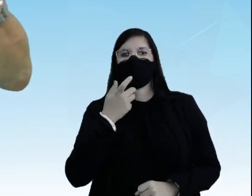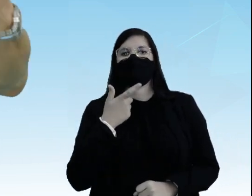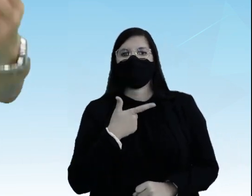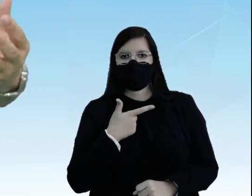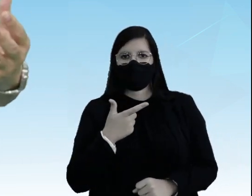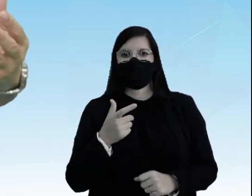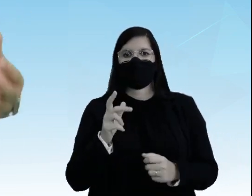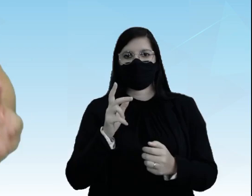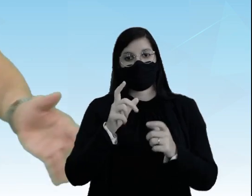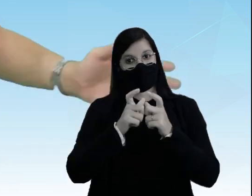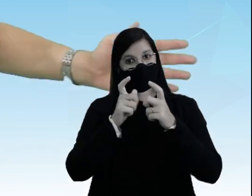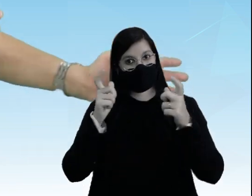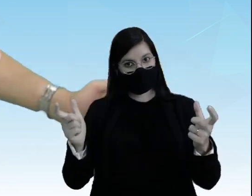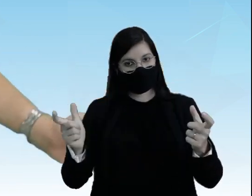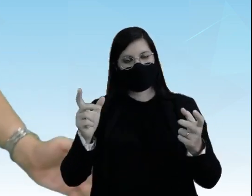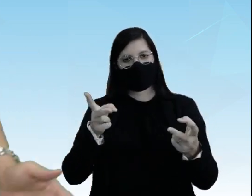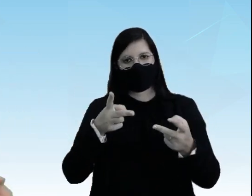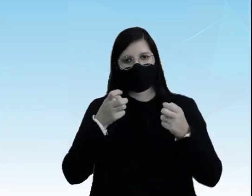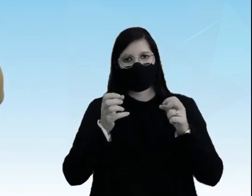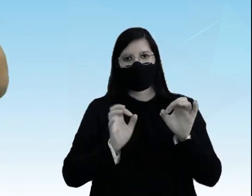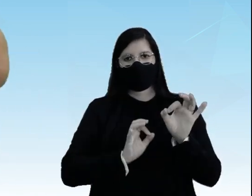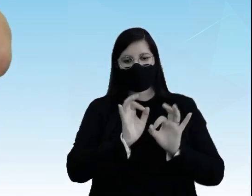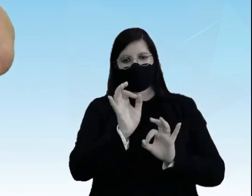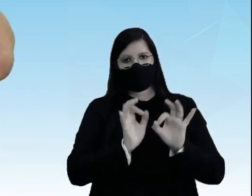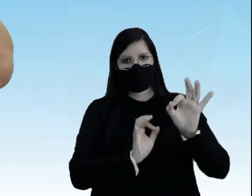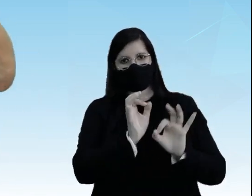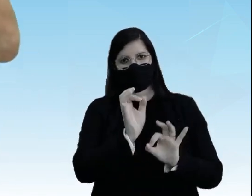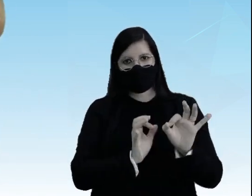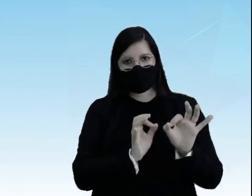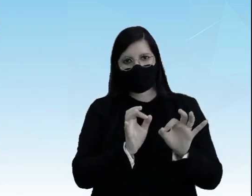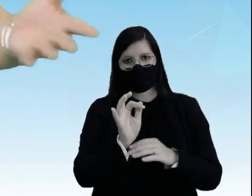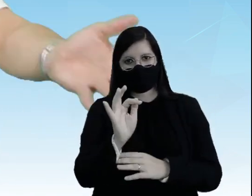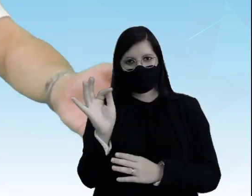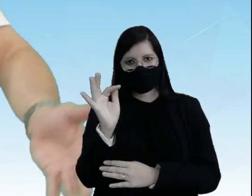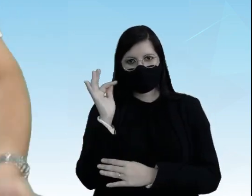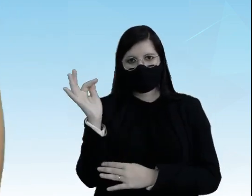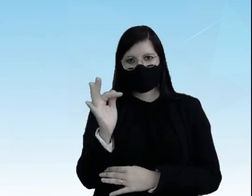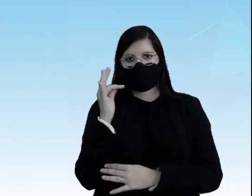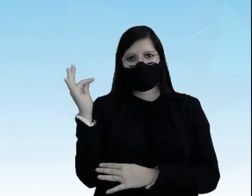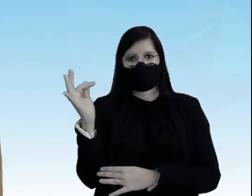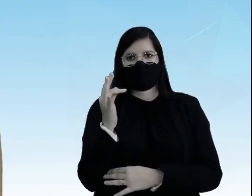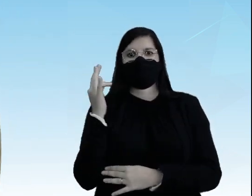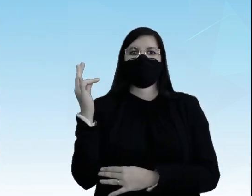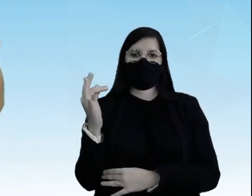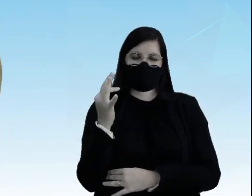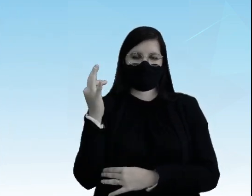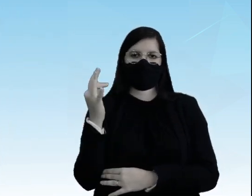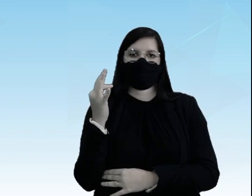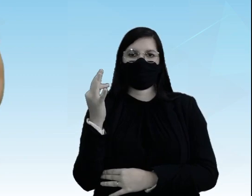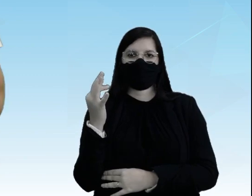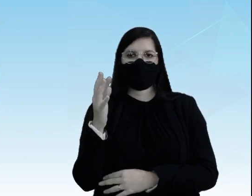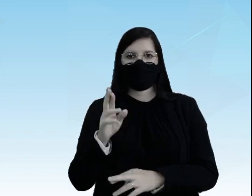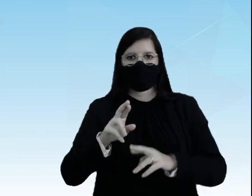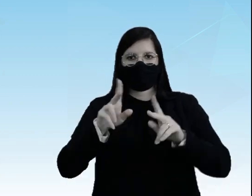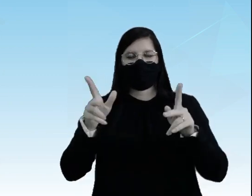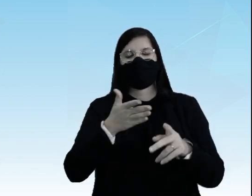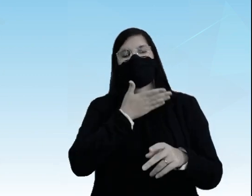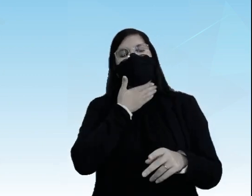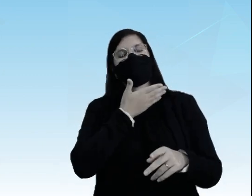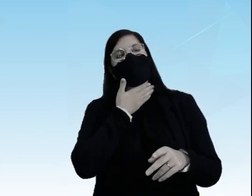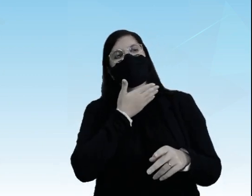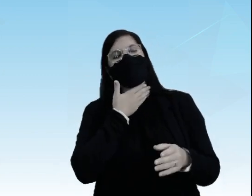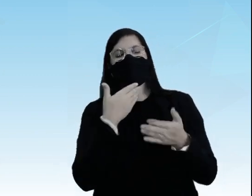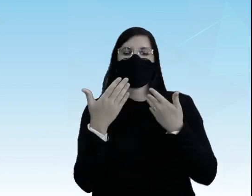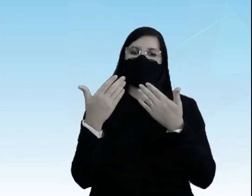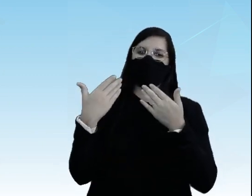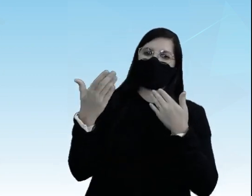são, em geral, o quê? São organizados de uma forma formal, pronto, a formalidade, diferente de um bate-papo com um